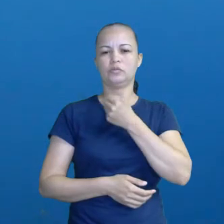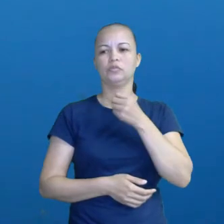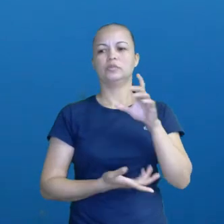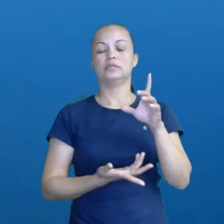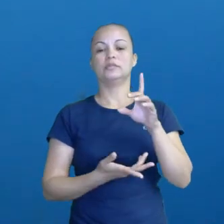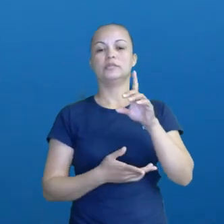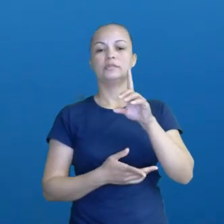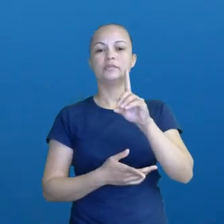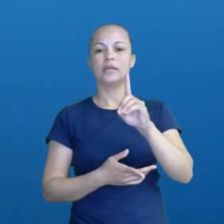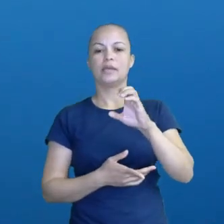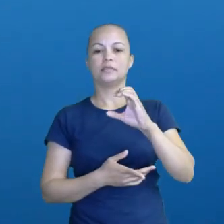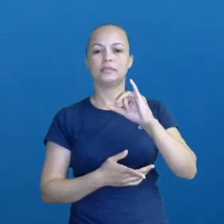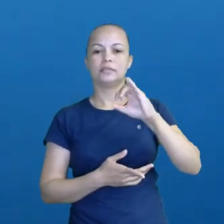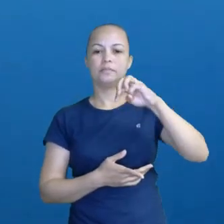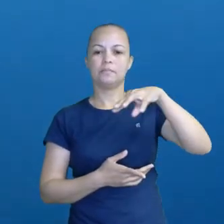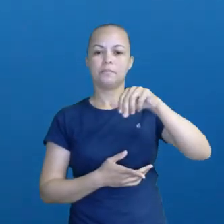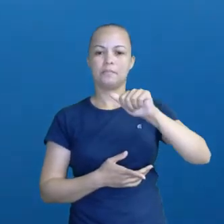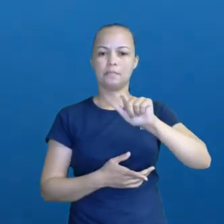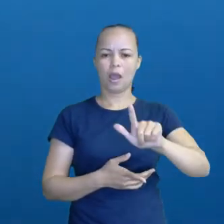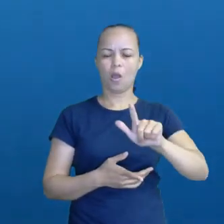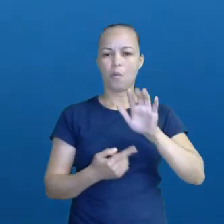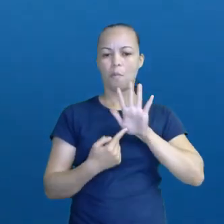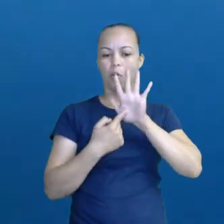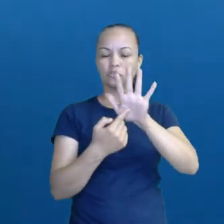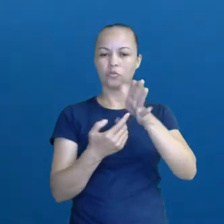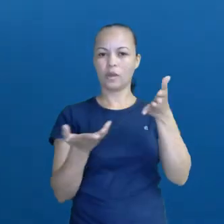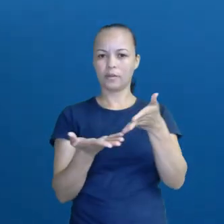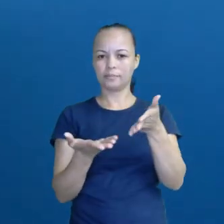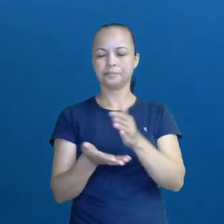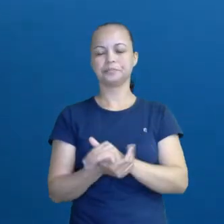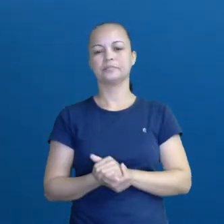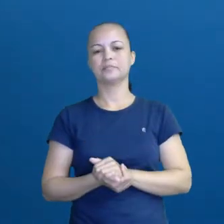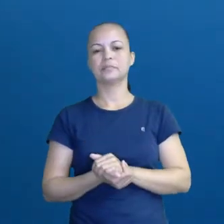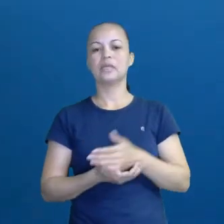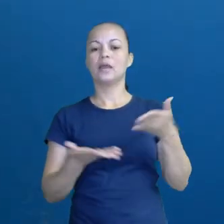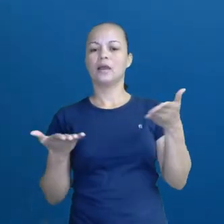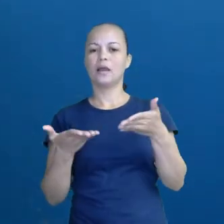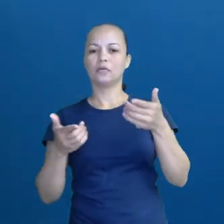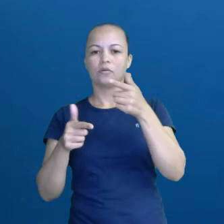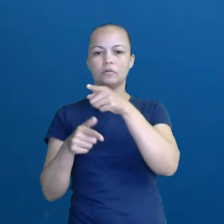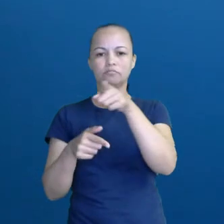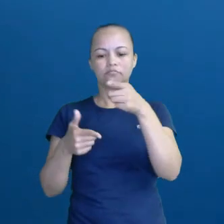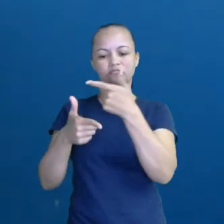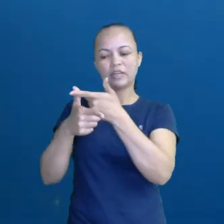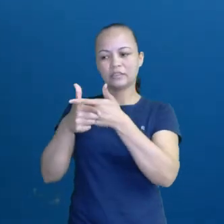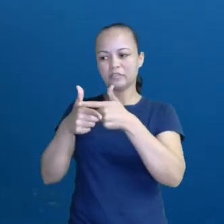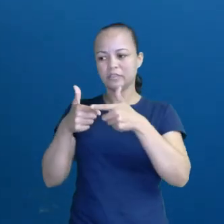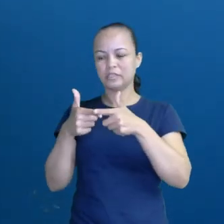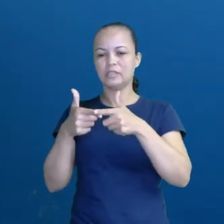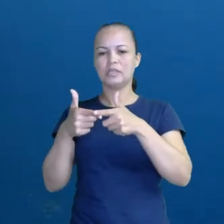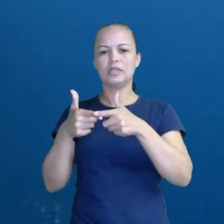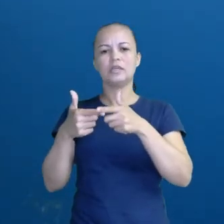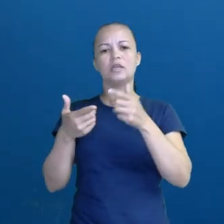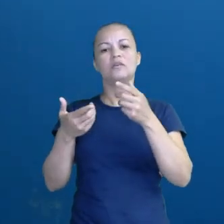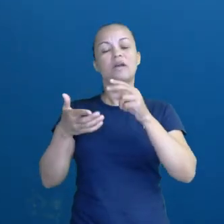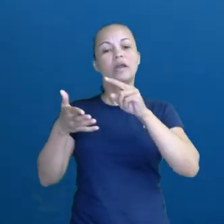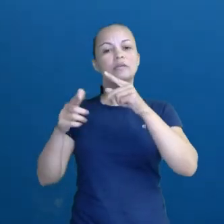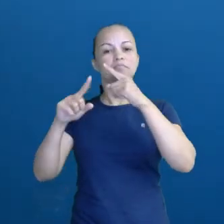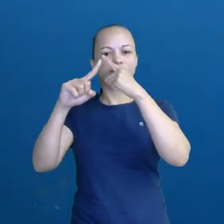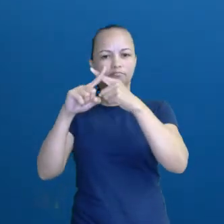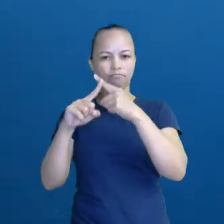apareceu aí ó no cálculo Oi e agora você vai dividir Vai Multiplicar